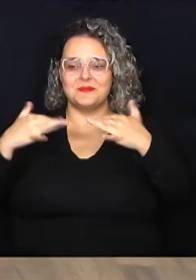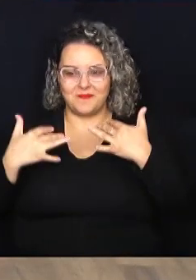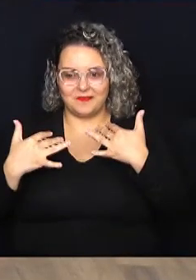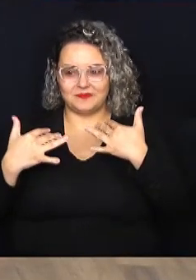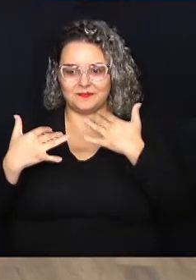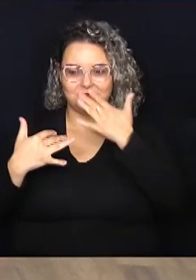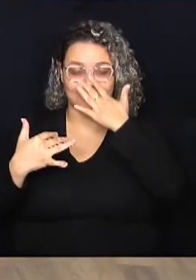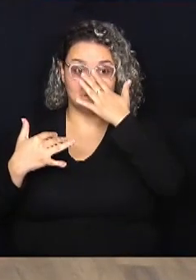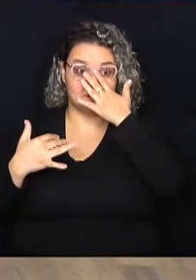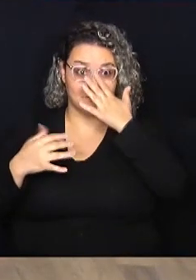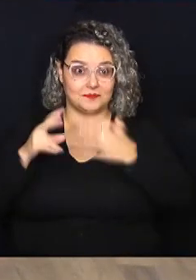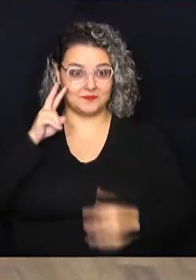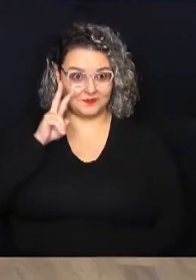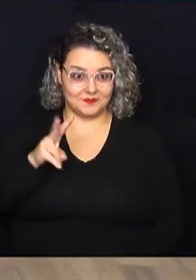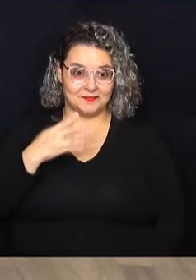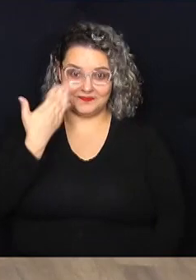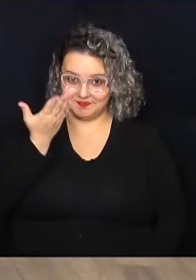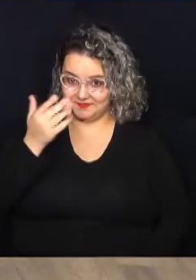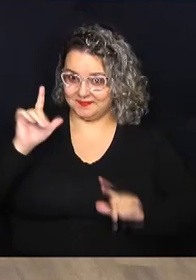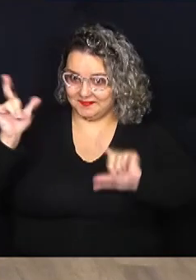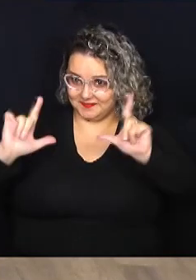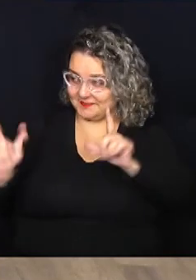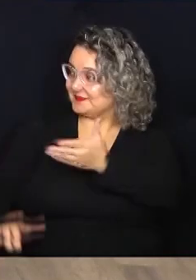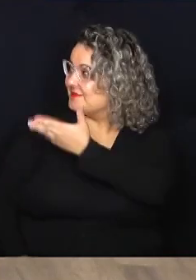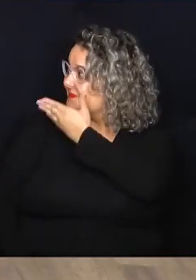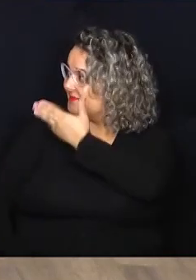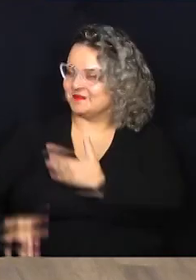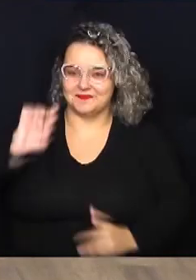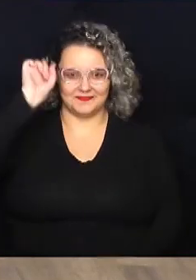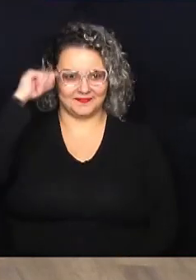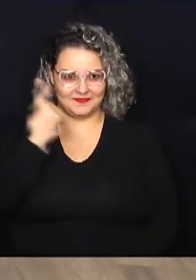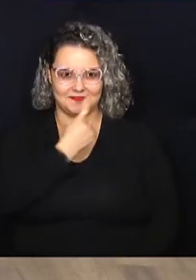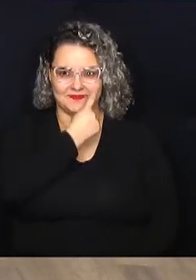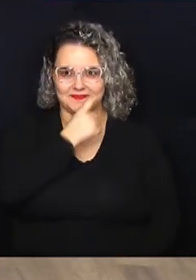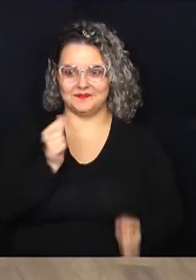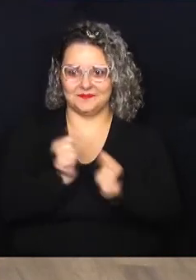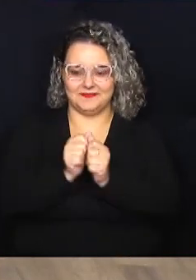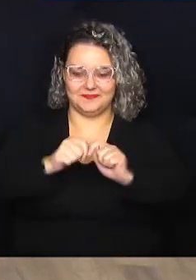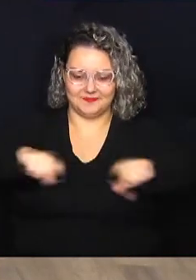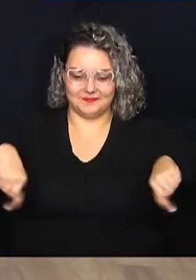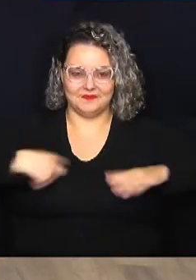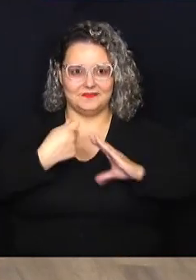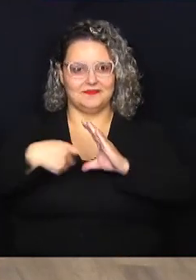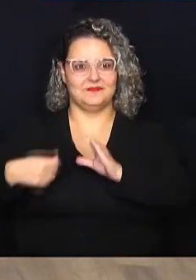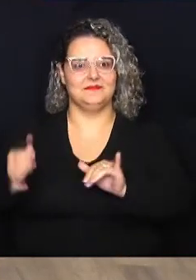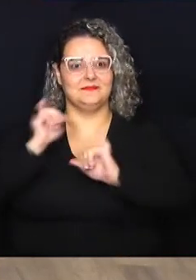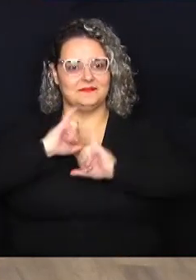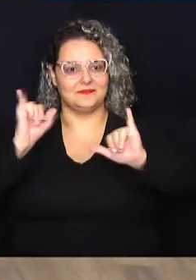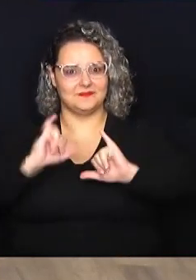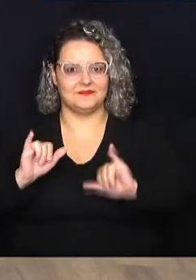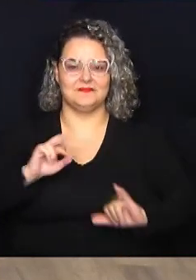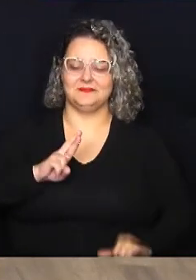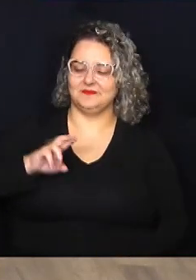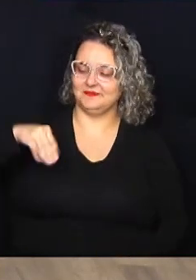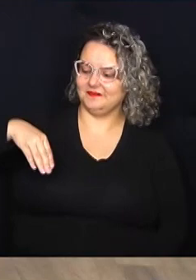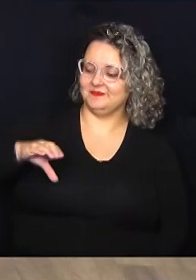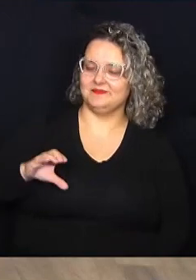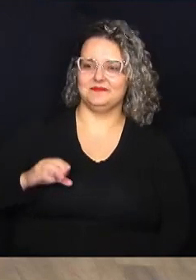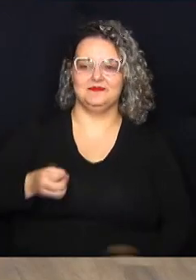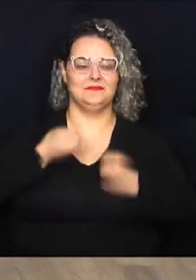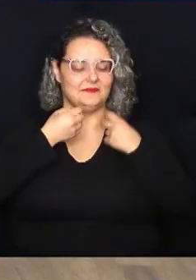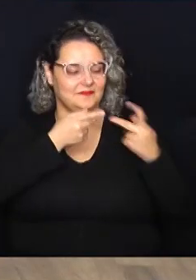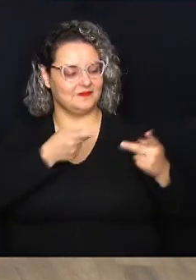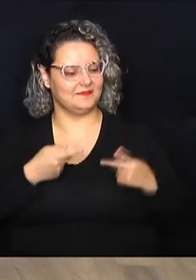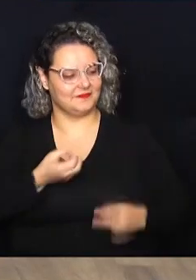audiência já viu aí na sua tela né abriu está nos nossos estúdios então hora das notícias da Metrópole de Campinas seja bem-vinda